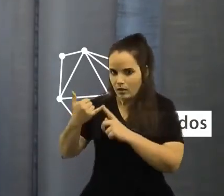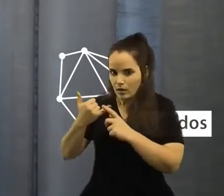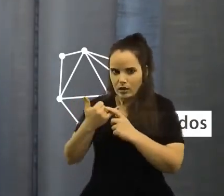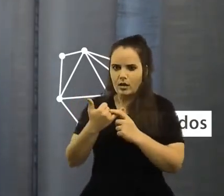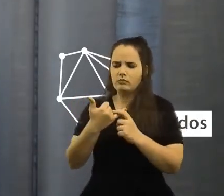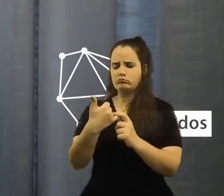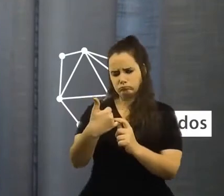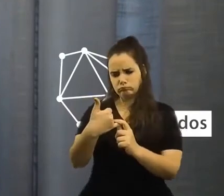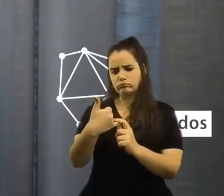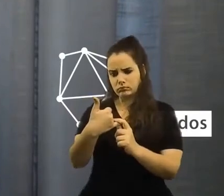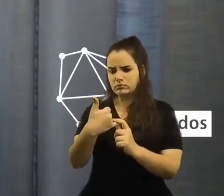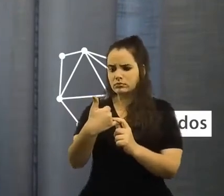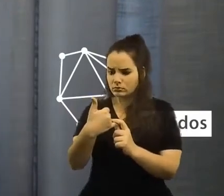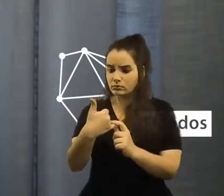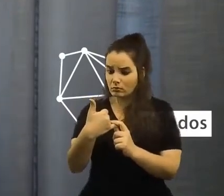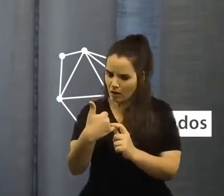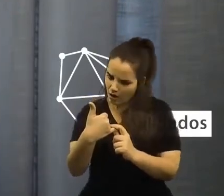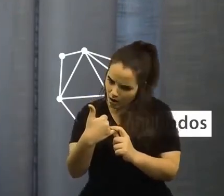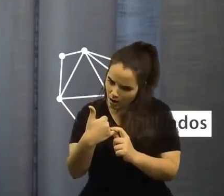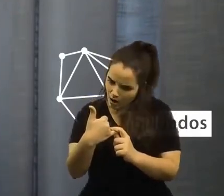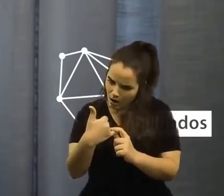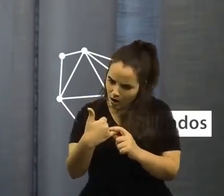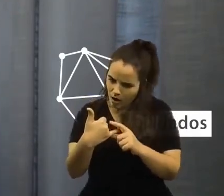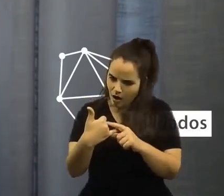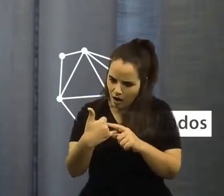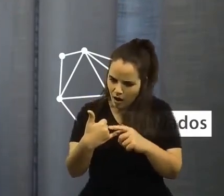Pular uma pessoa faz com que ela não cresça?